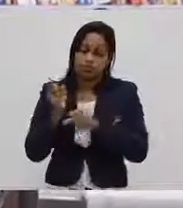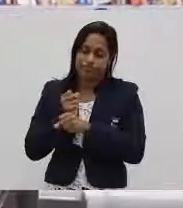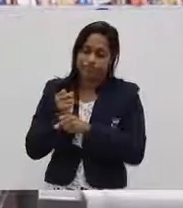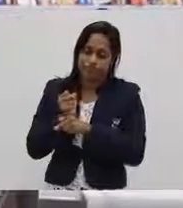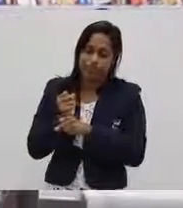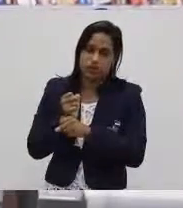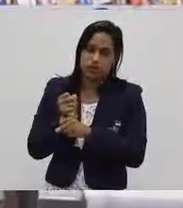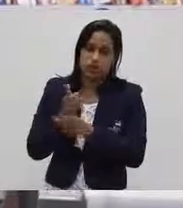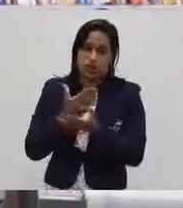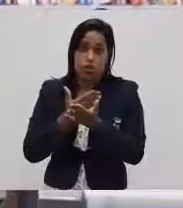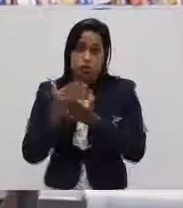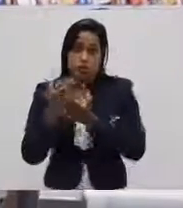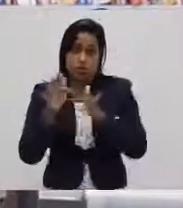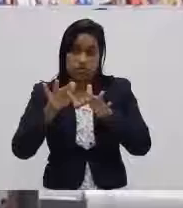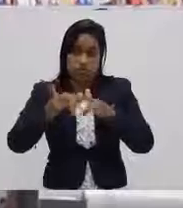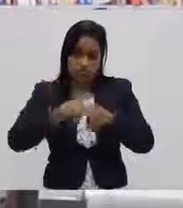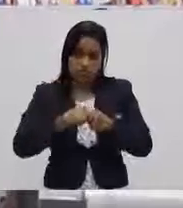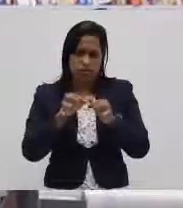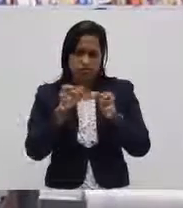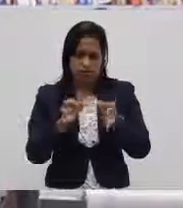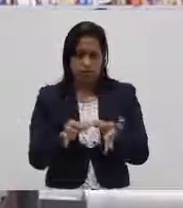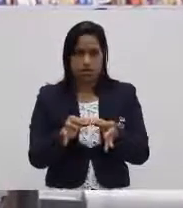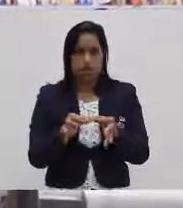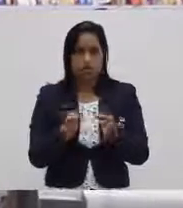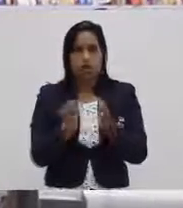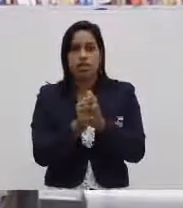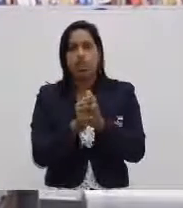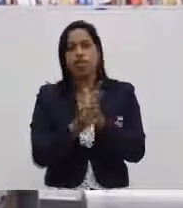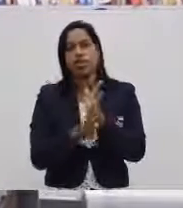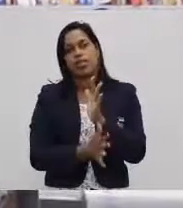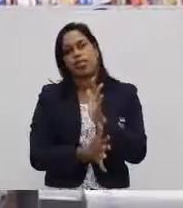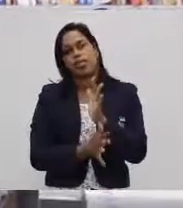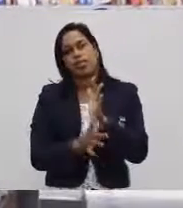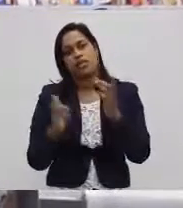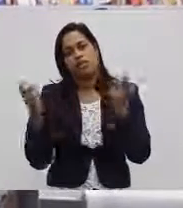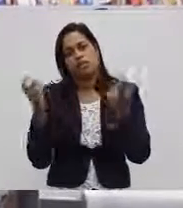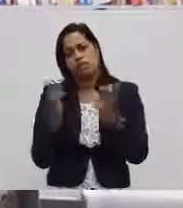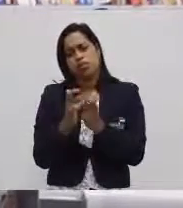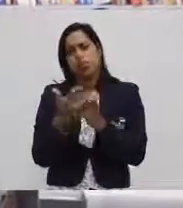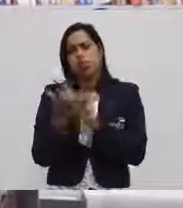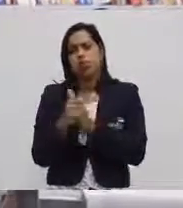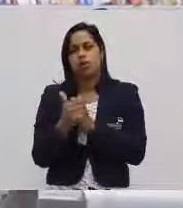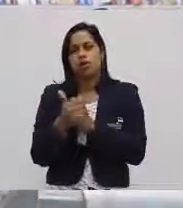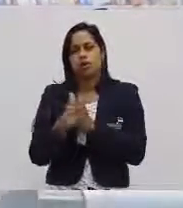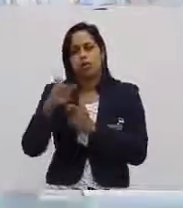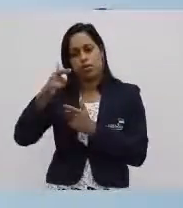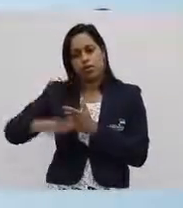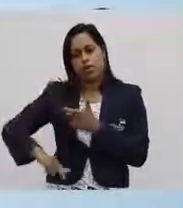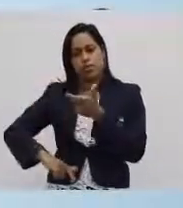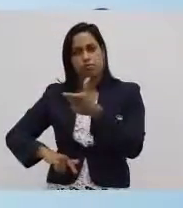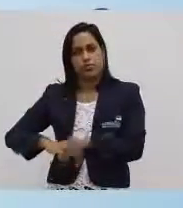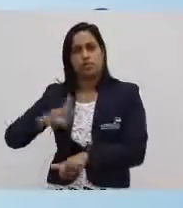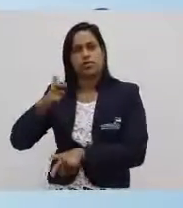com início e fim bem definidos e tarefas com pouca ou nenhuma